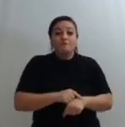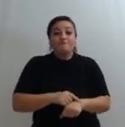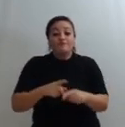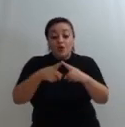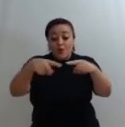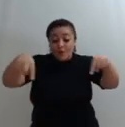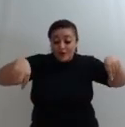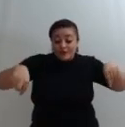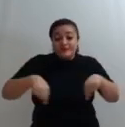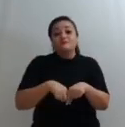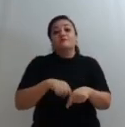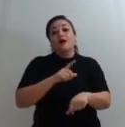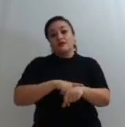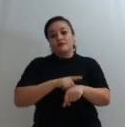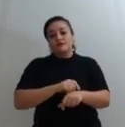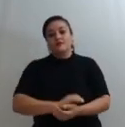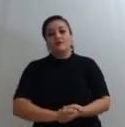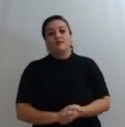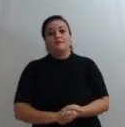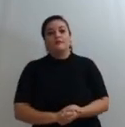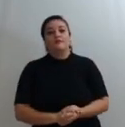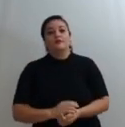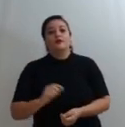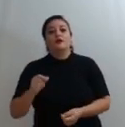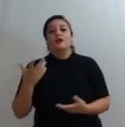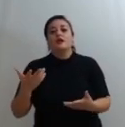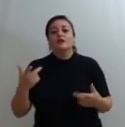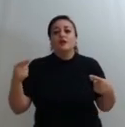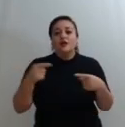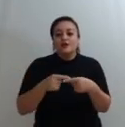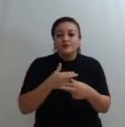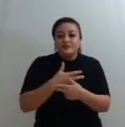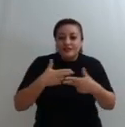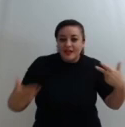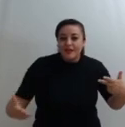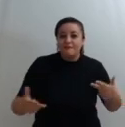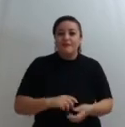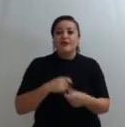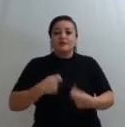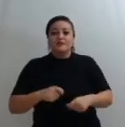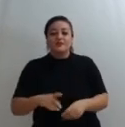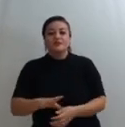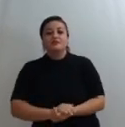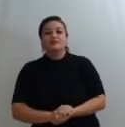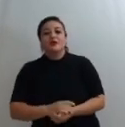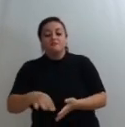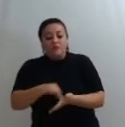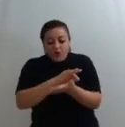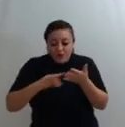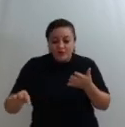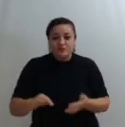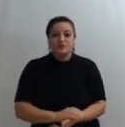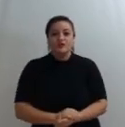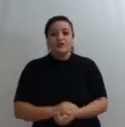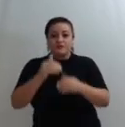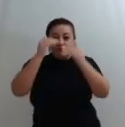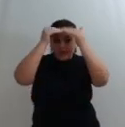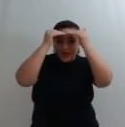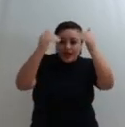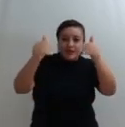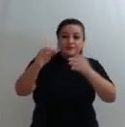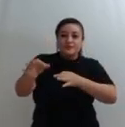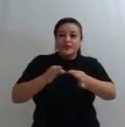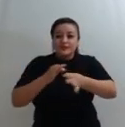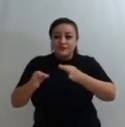temporal, em que esses elementos de informação deverão ser coligidos, respeitando-se sempre a necessária vinculação com os fatos objetos